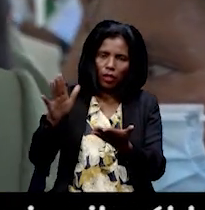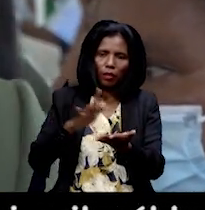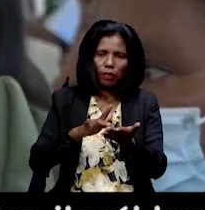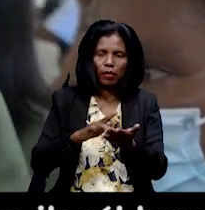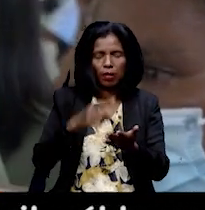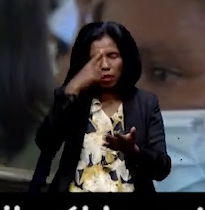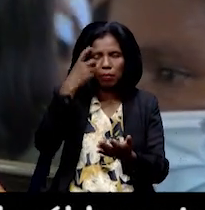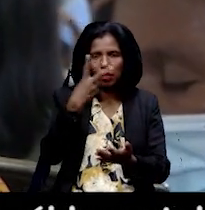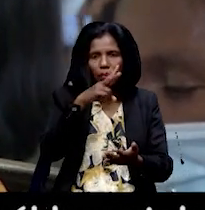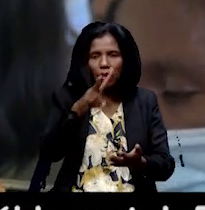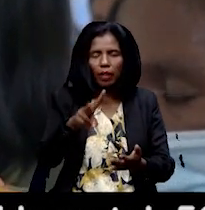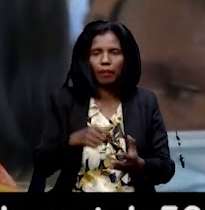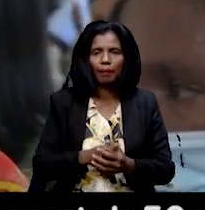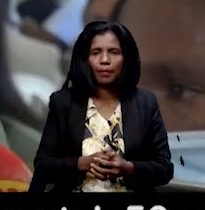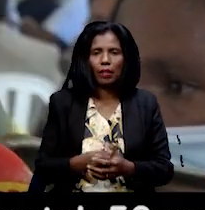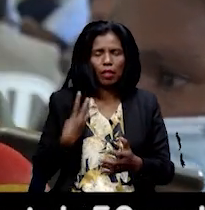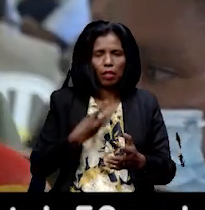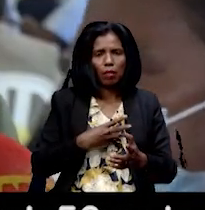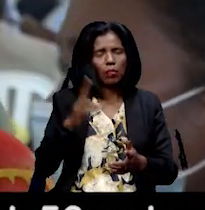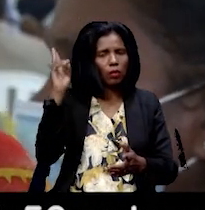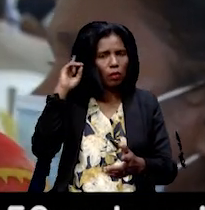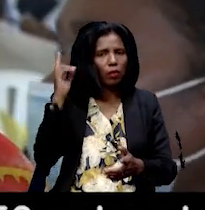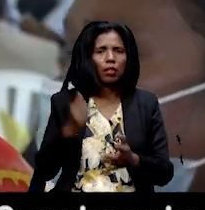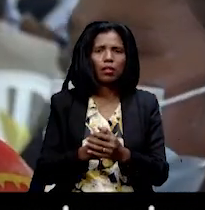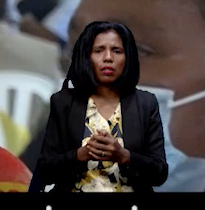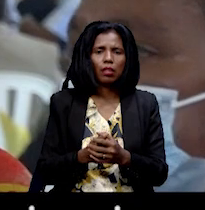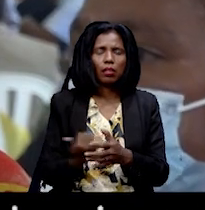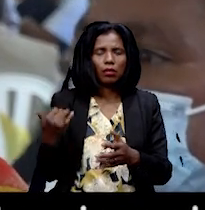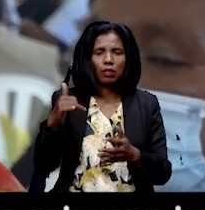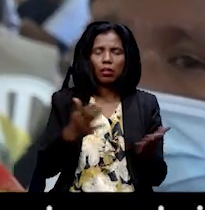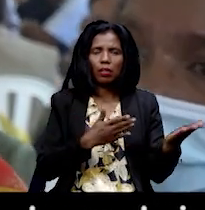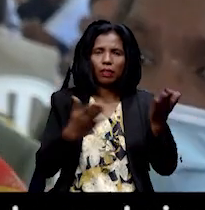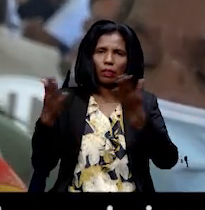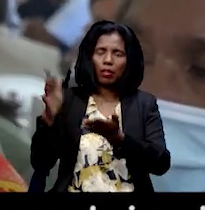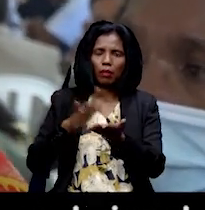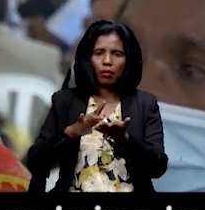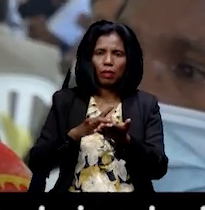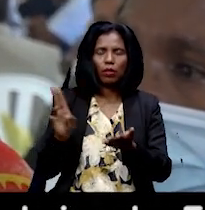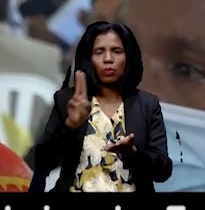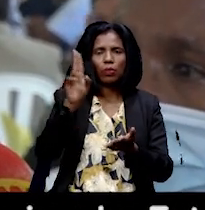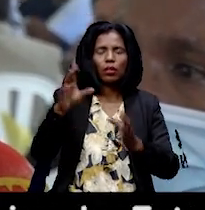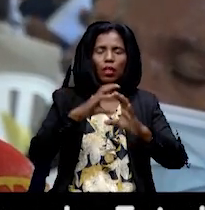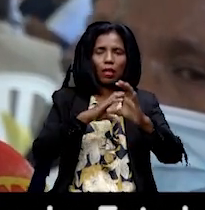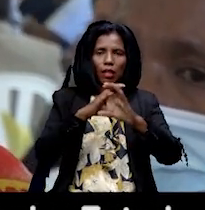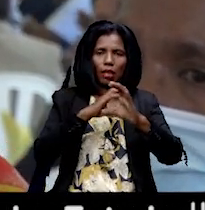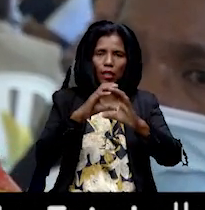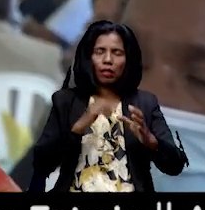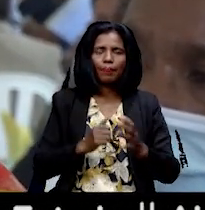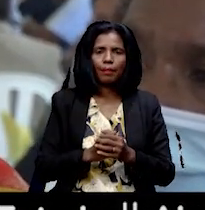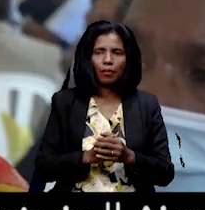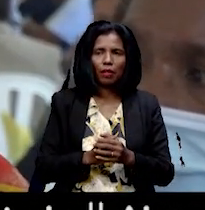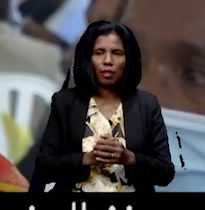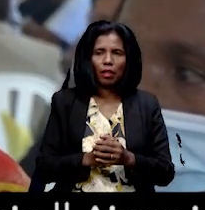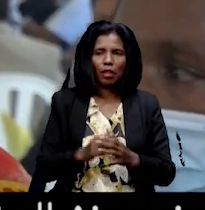sira acompanha ita mos rona kata dala balu sira sei tula hela ai moro usa careta multifunção ne daruma careta nemos